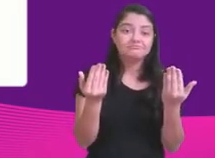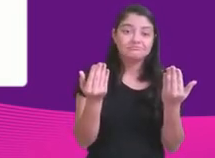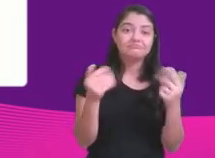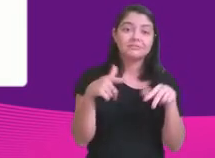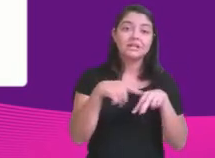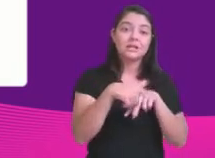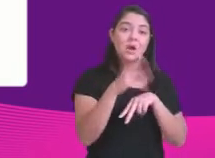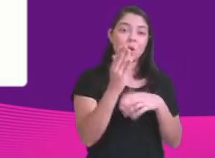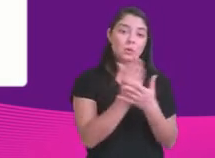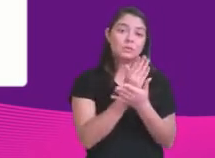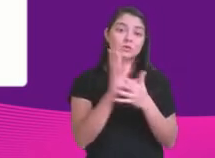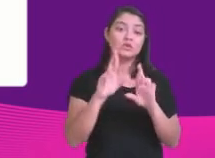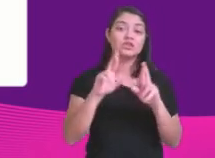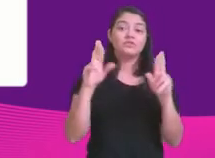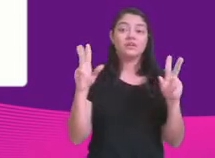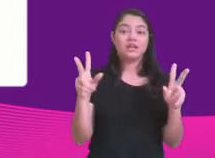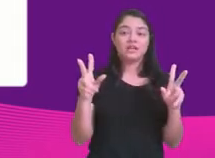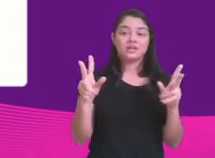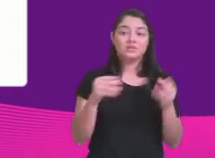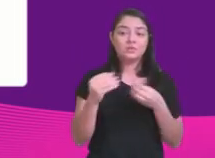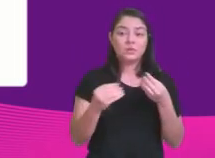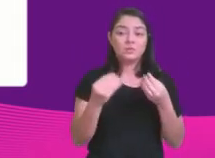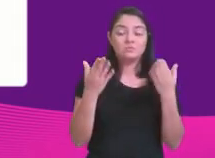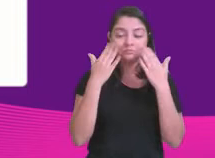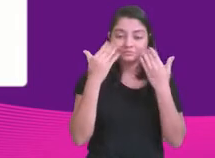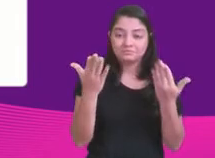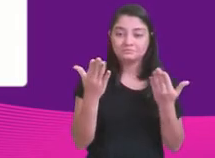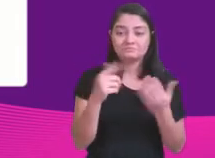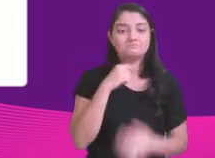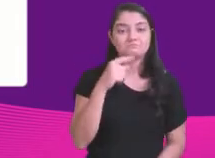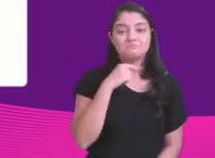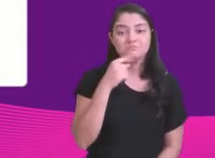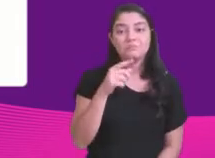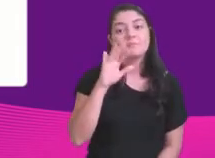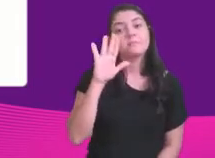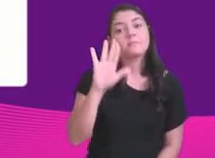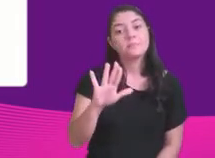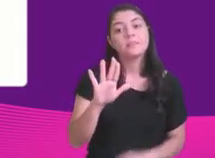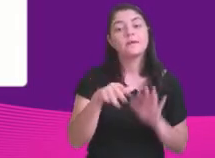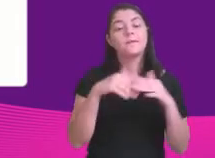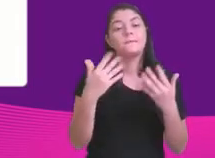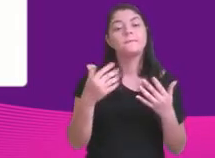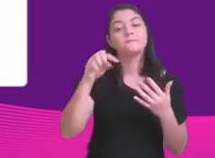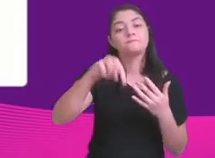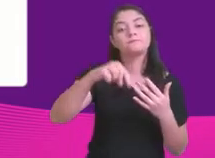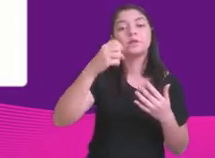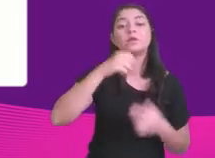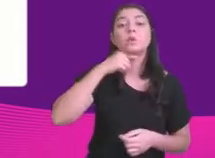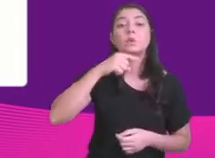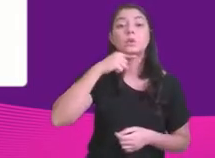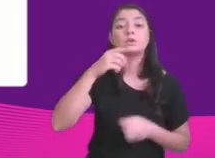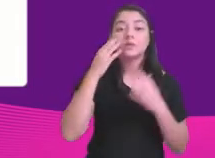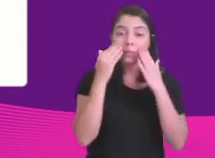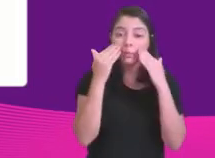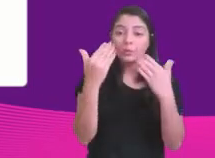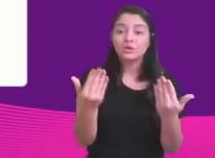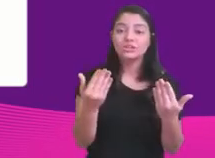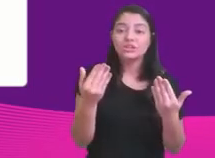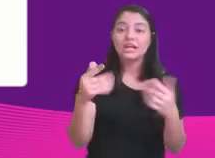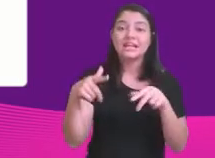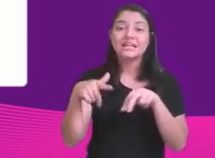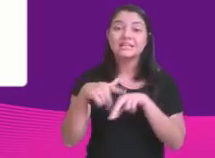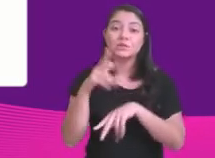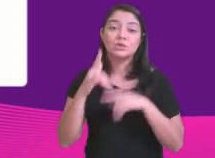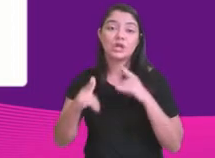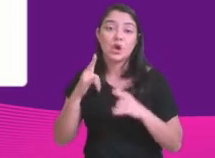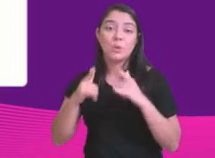esta diferença. Então, o Roller Trial não conseguiu demonstrar para nós que a cirurgia robótica era